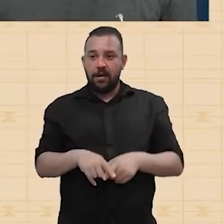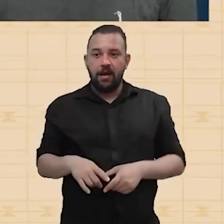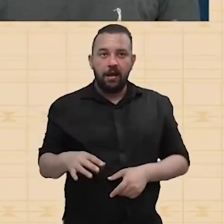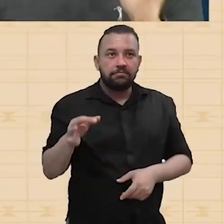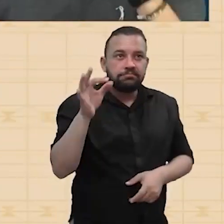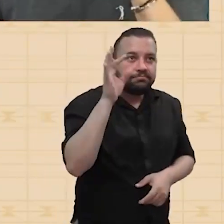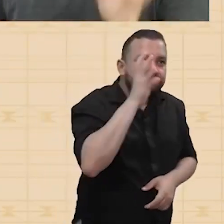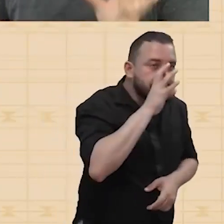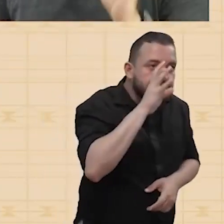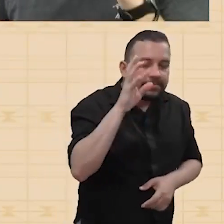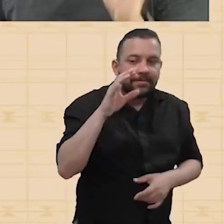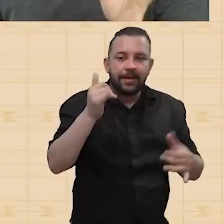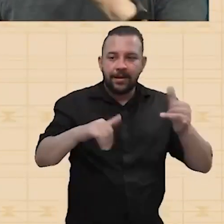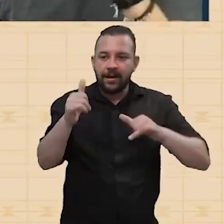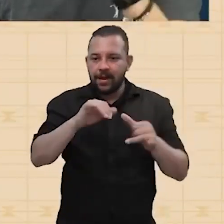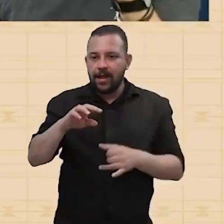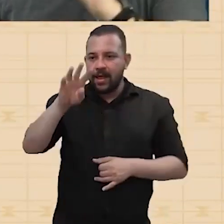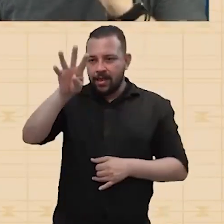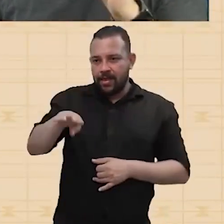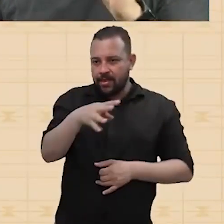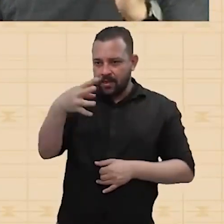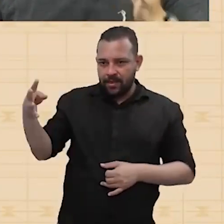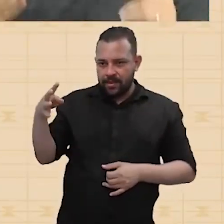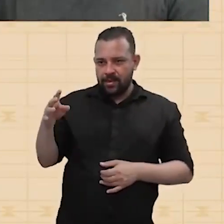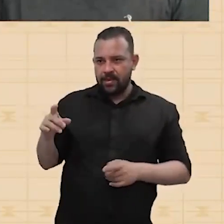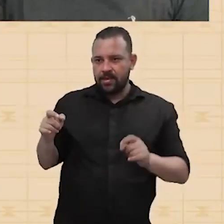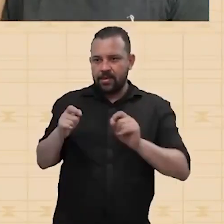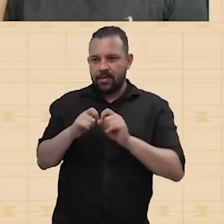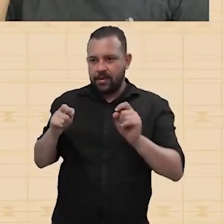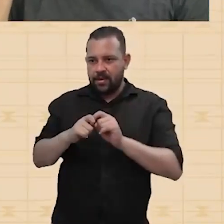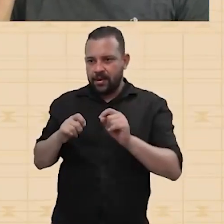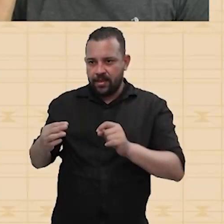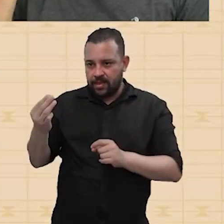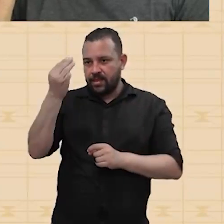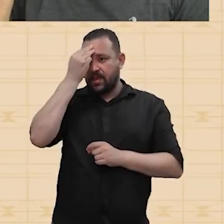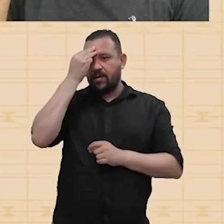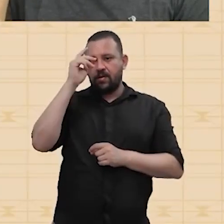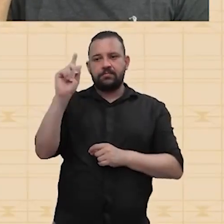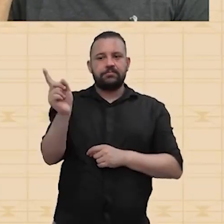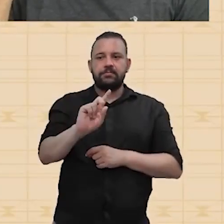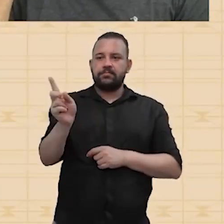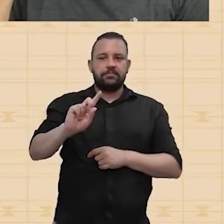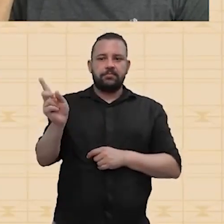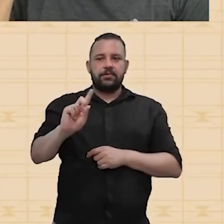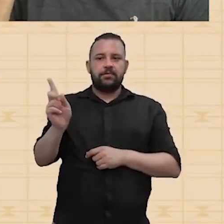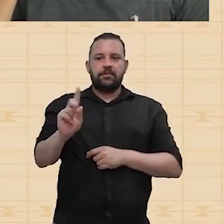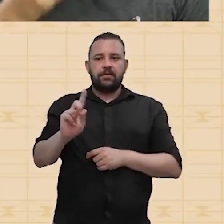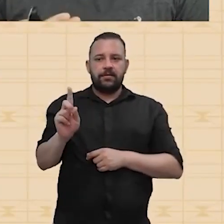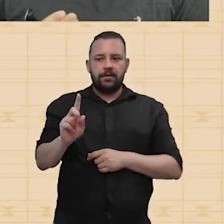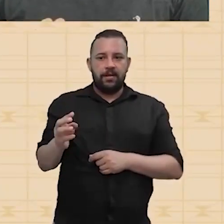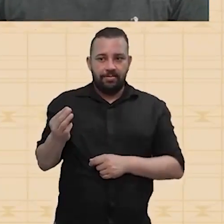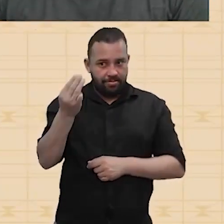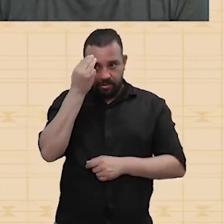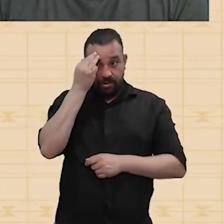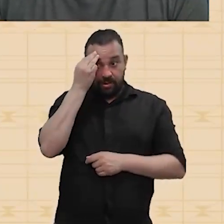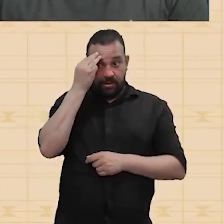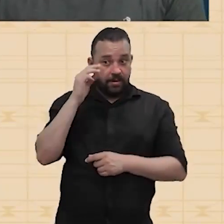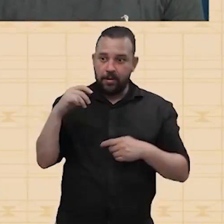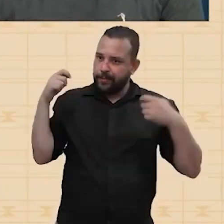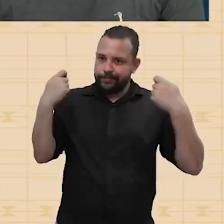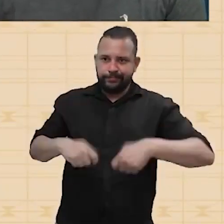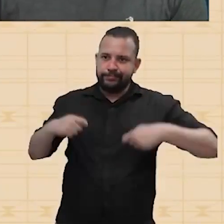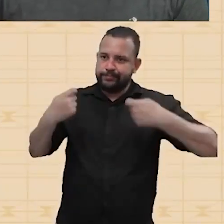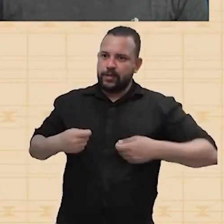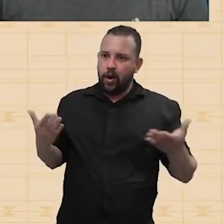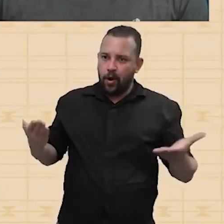isso. A tabela periódica não foi feita para ser decorada. Não. Não existe a necessidade